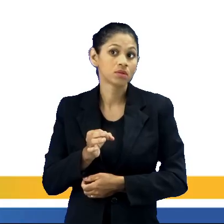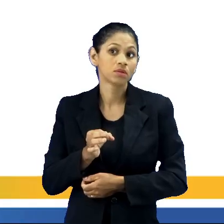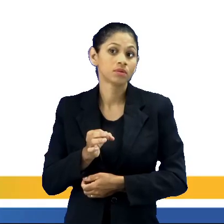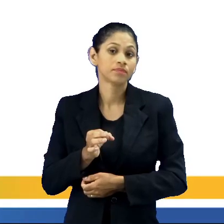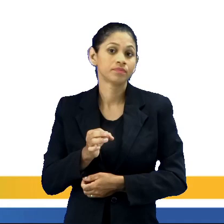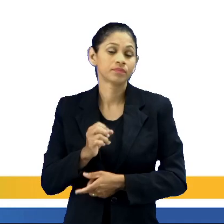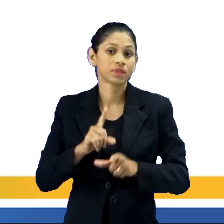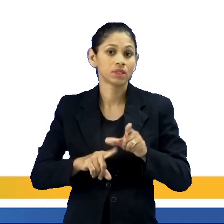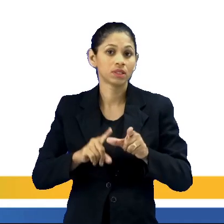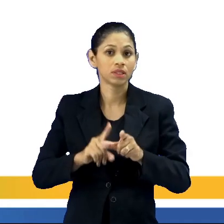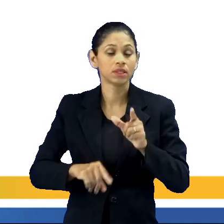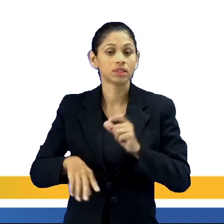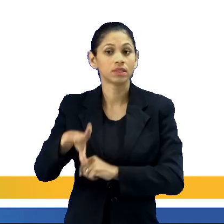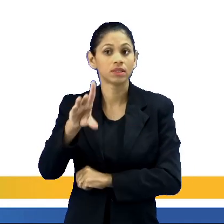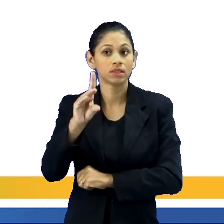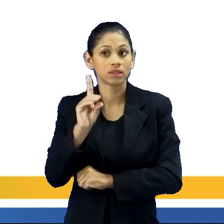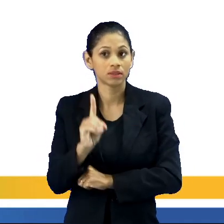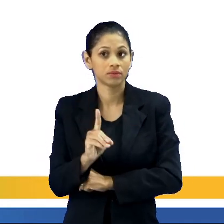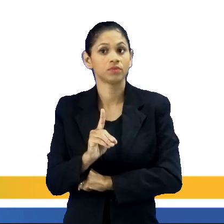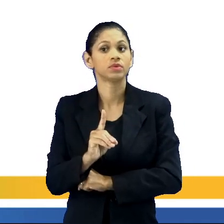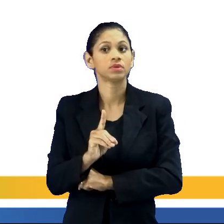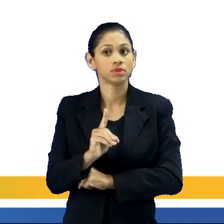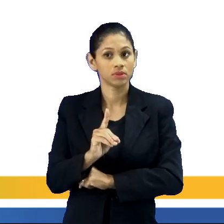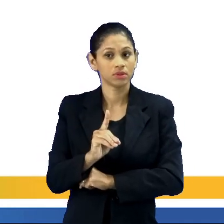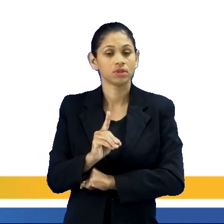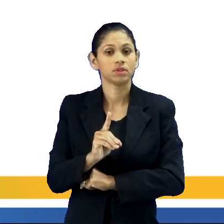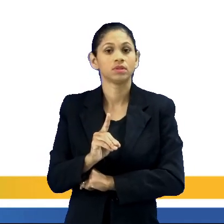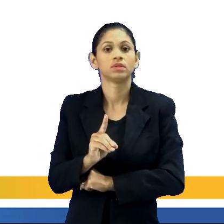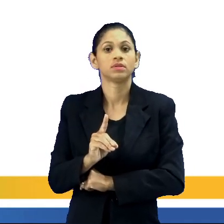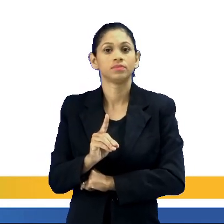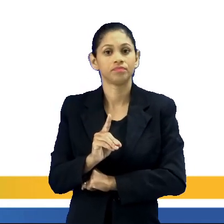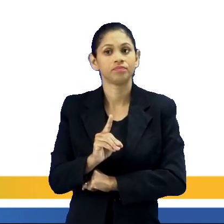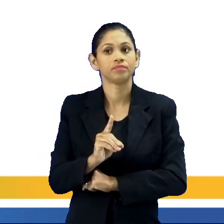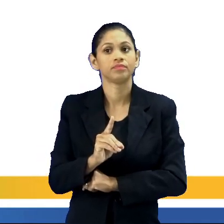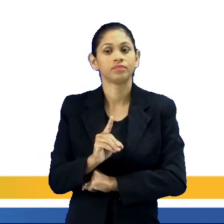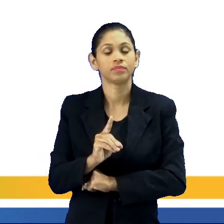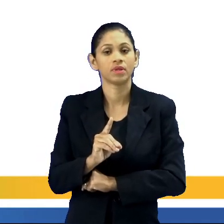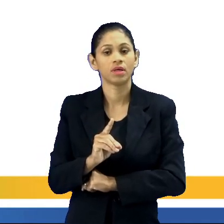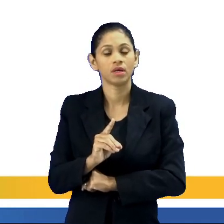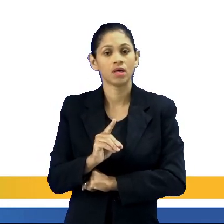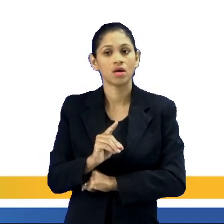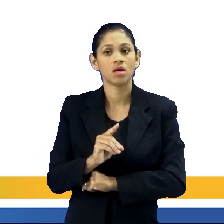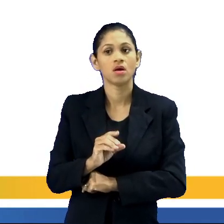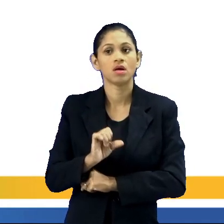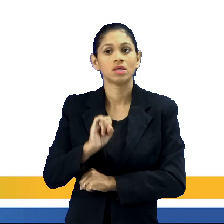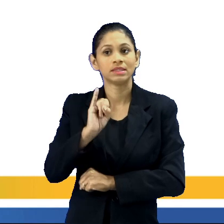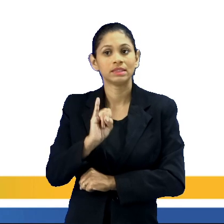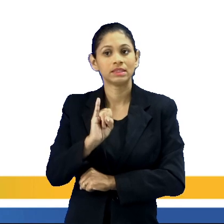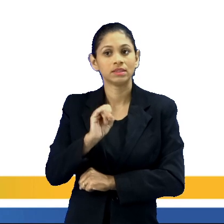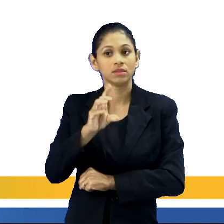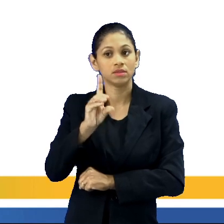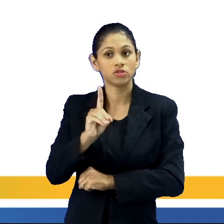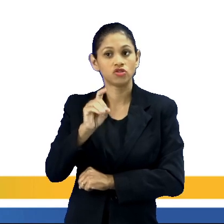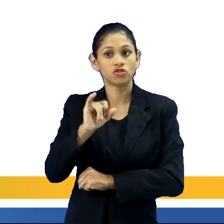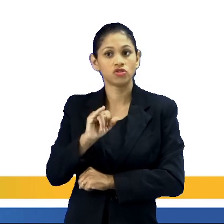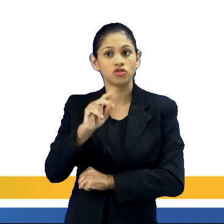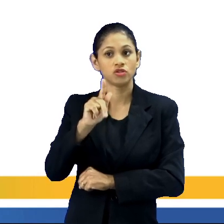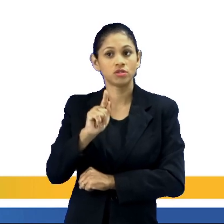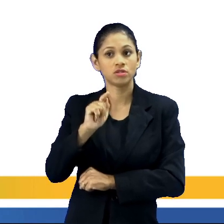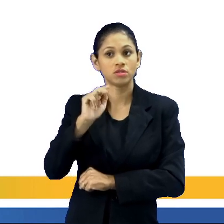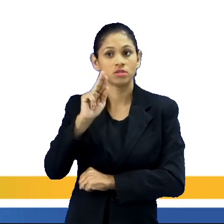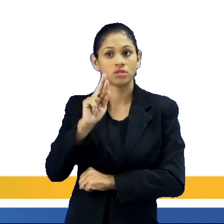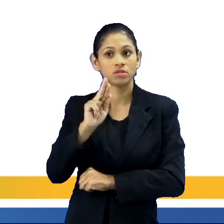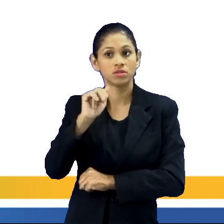letra D. A dignidade da pessoa humana, princípio basilar da Constituição Federal